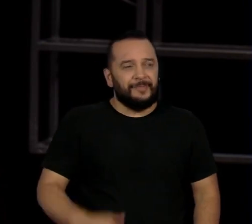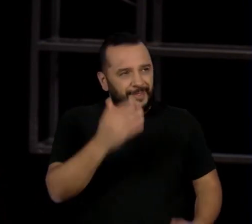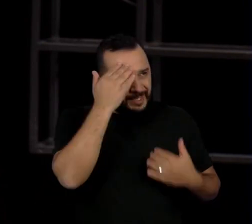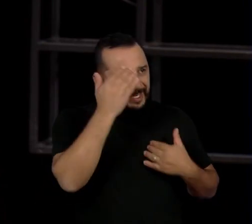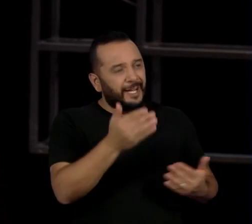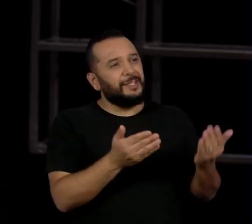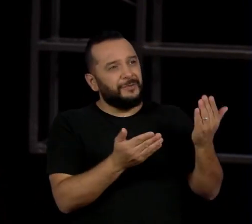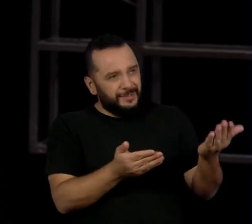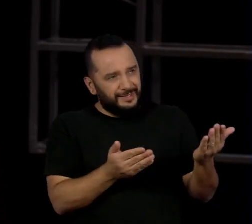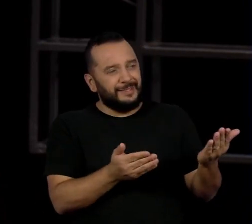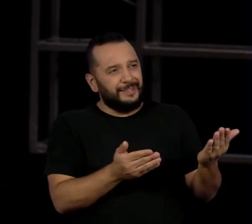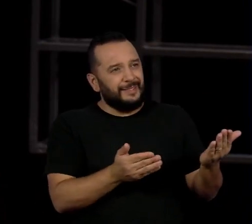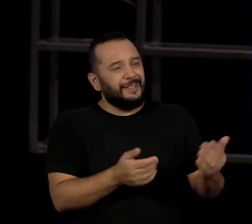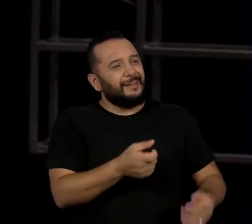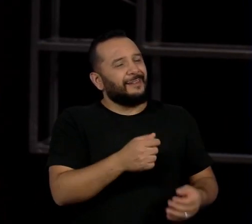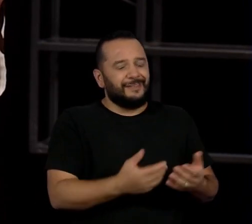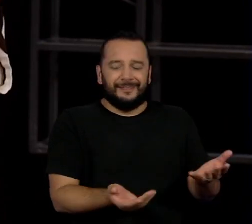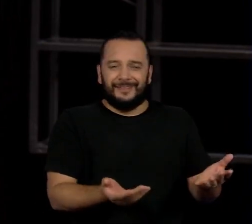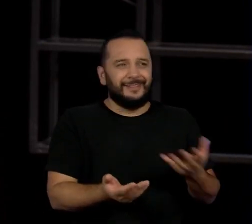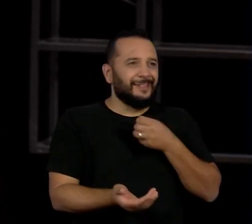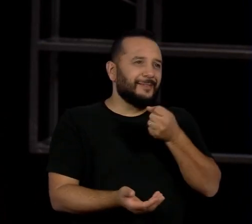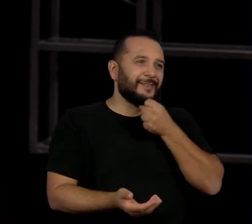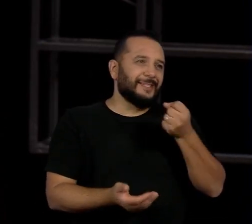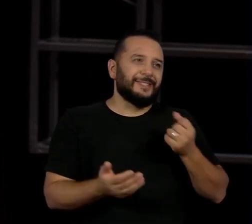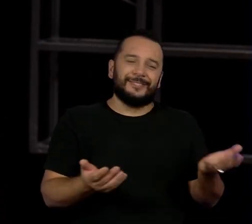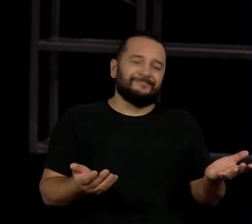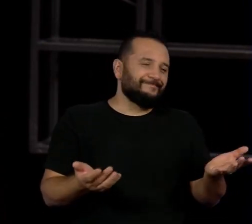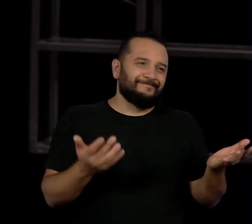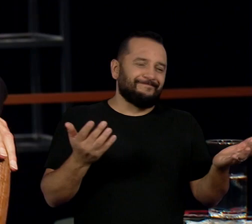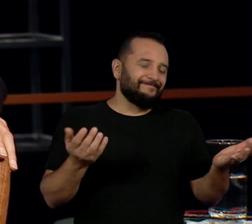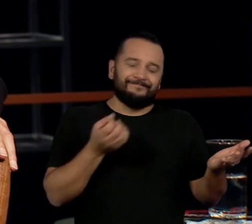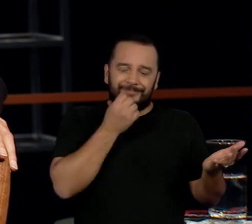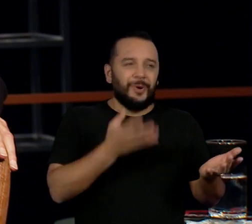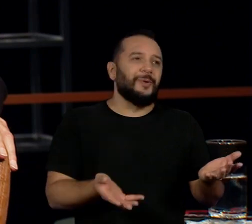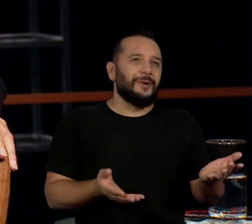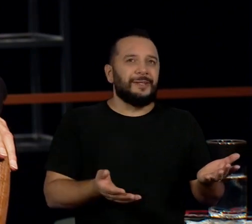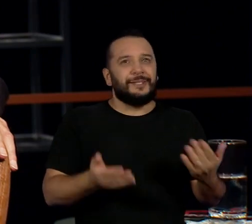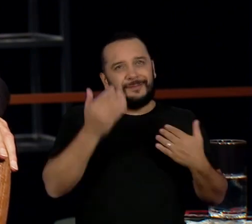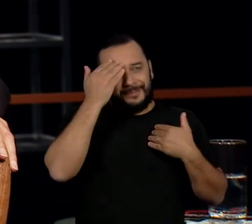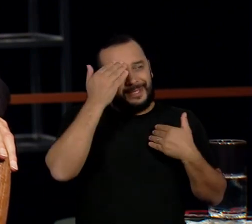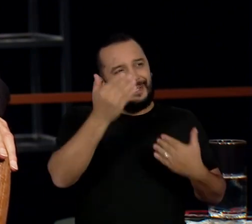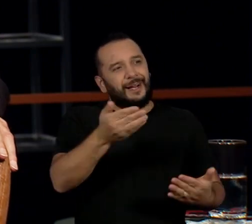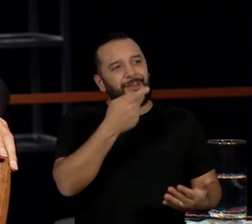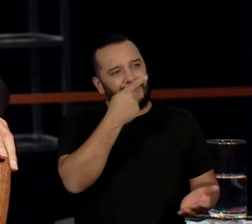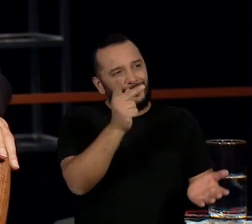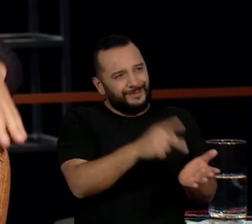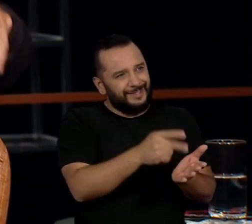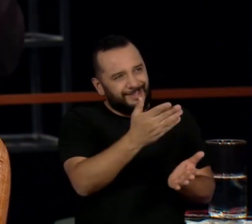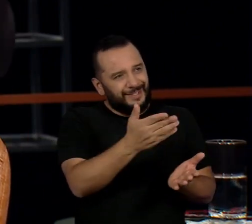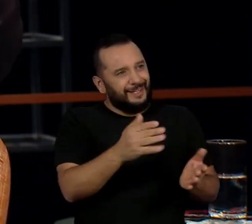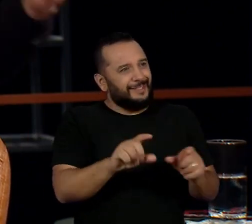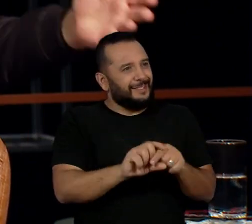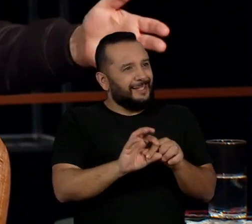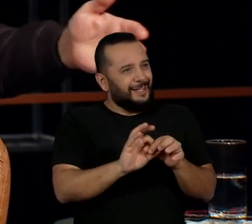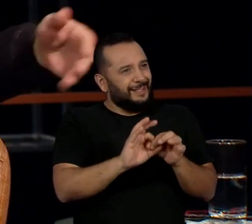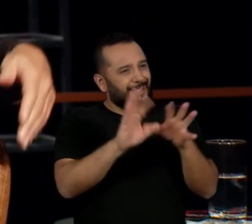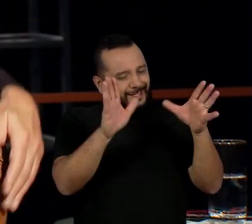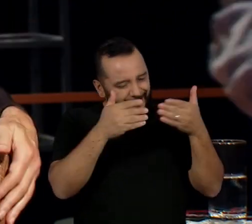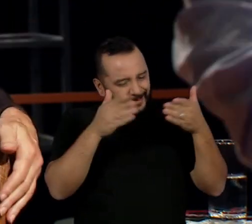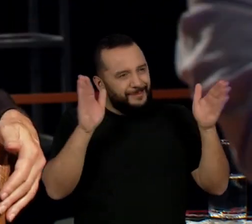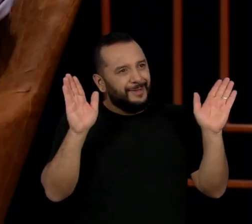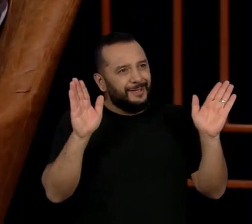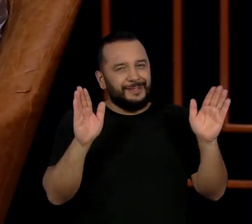Obrigada. Que entrevista deliciosa. Obrigada. Muito obrigado pela sua sinceridade, sua disponibilidade de vir aqui